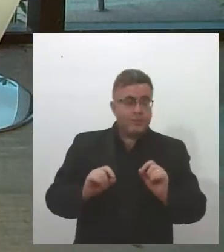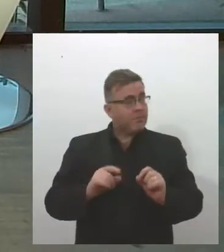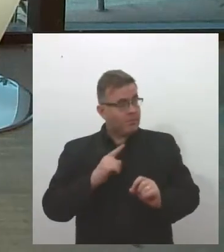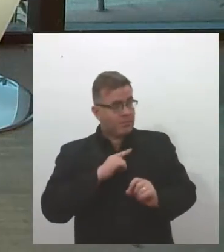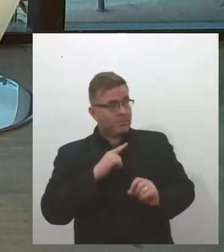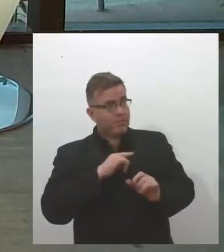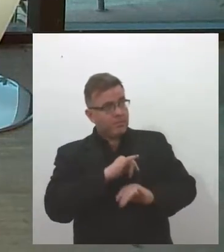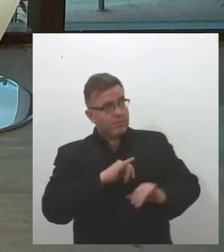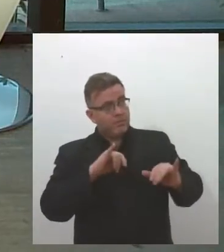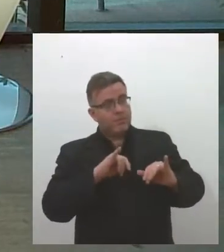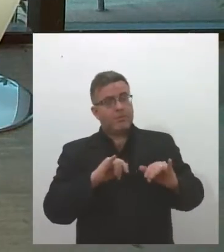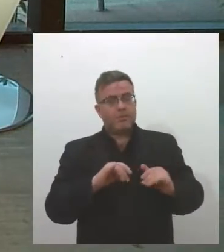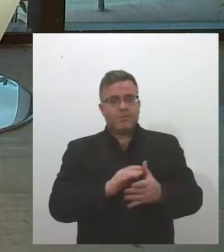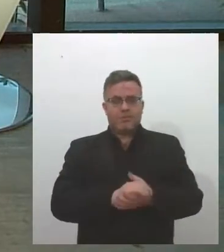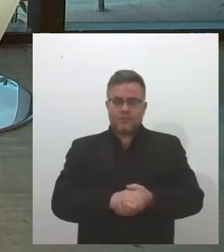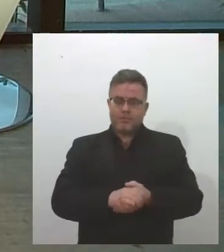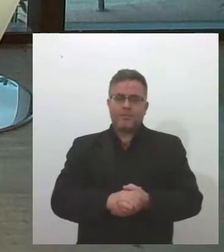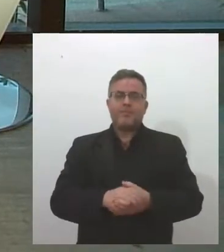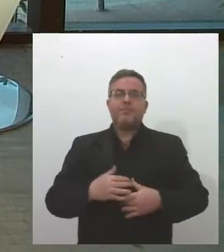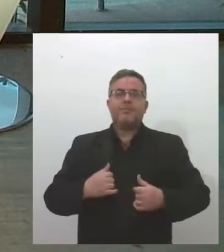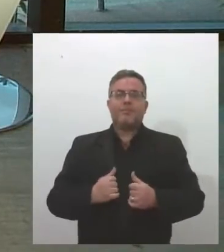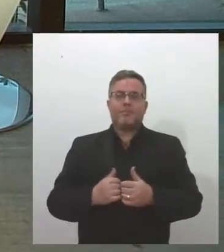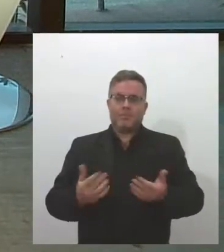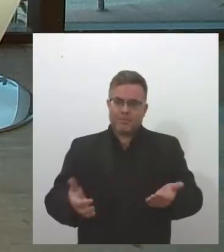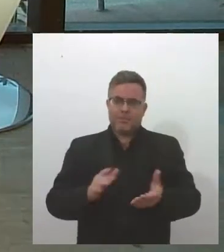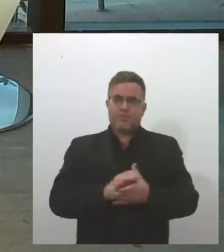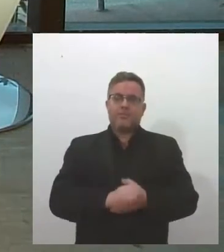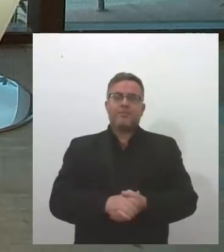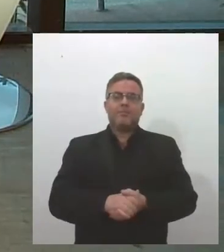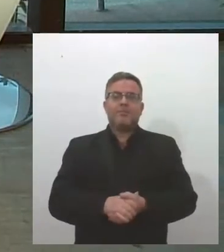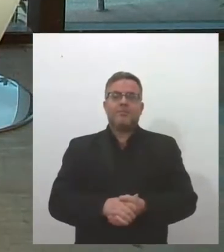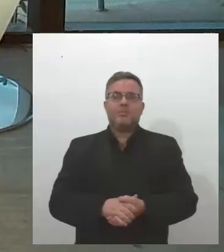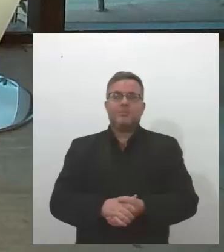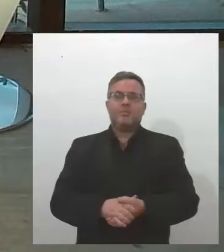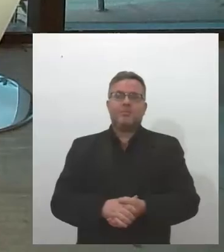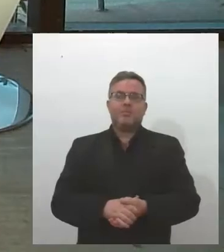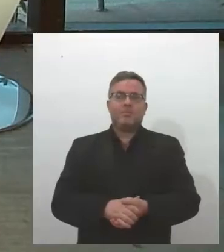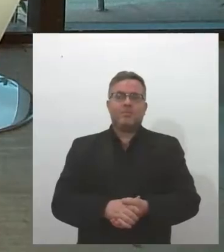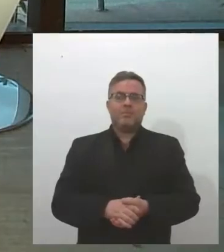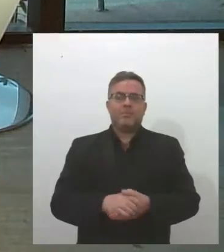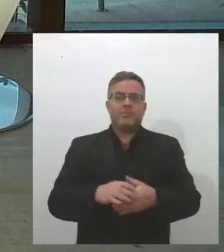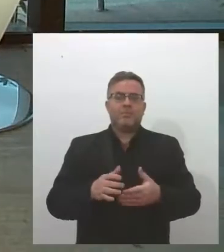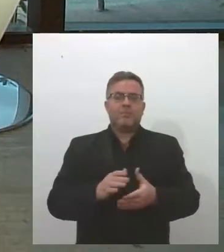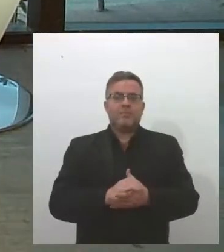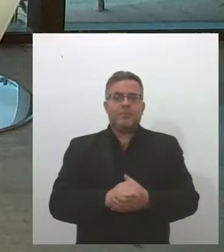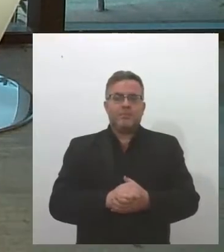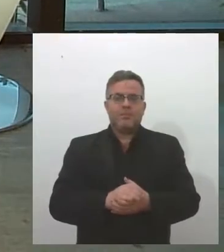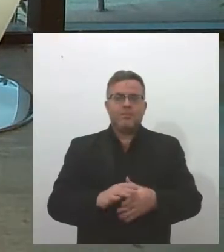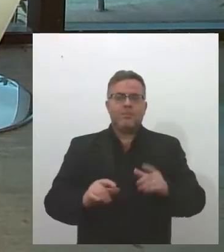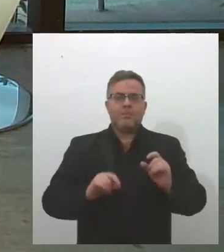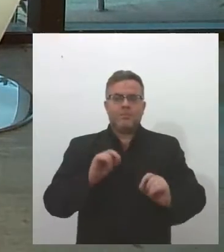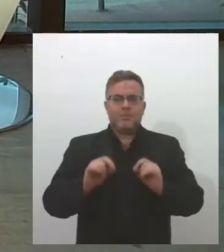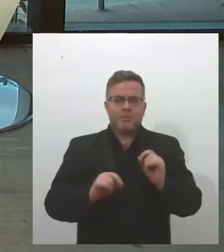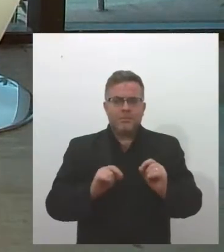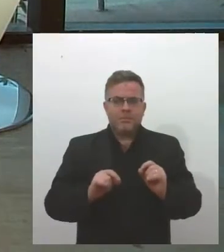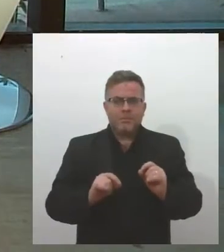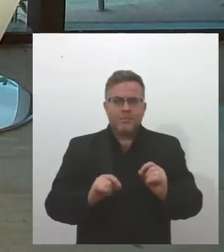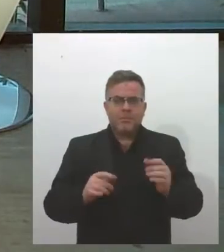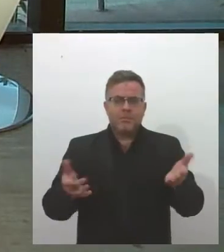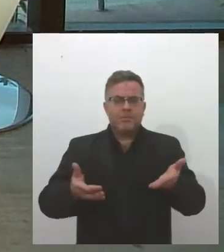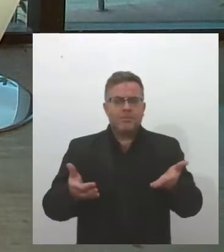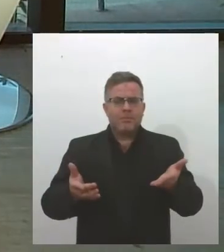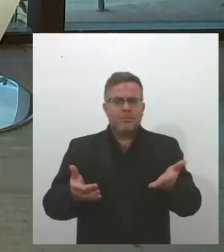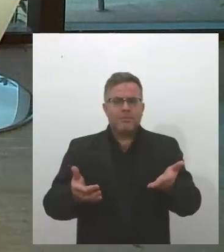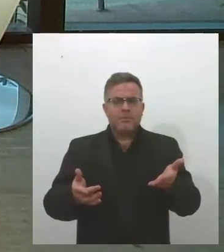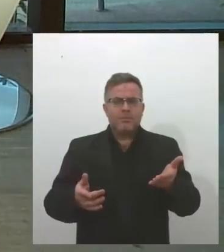mim não, para todo mundo. Para mim também. Para nós. Para nós, né? É a notícia que vem da agência Senado,